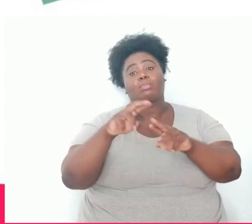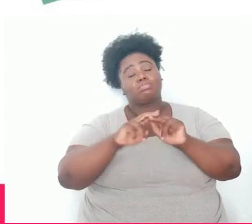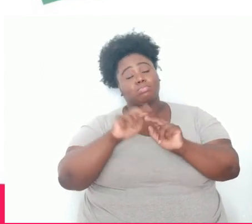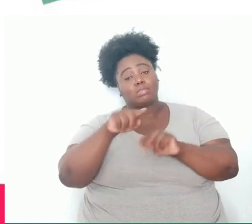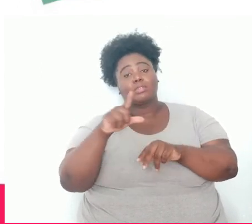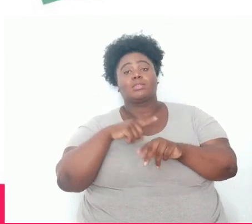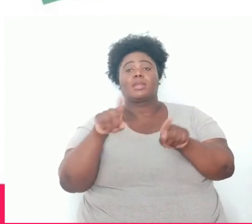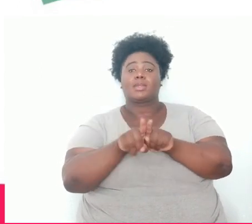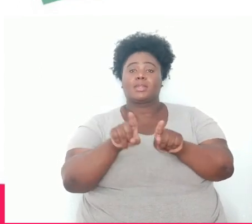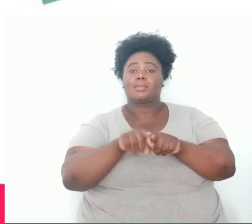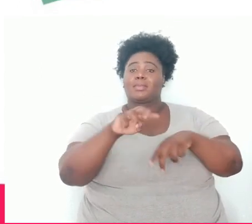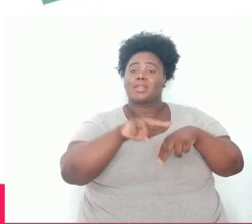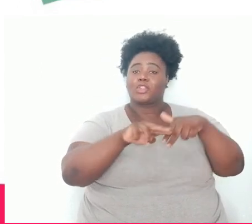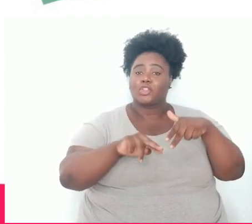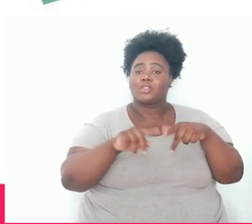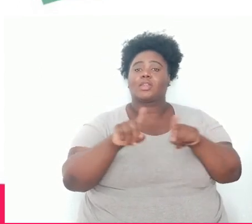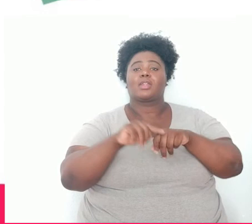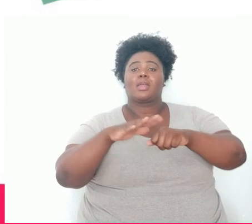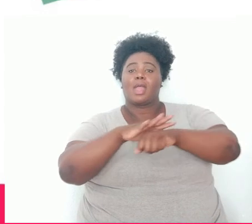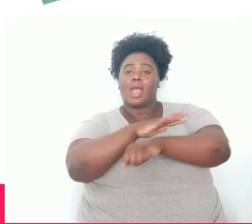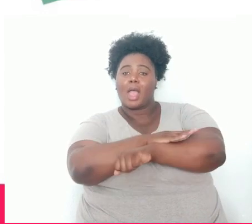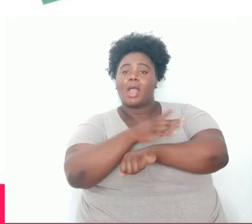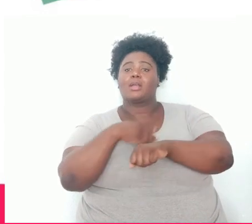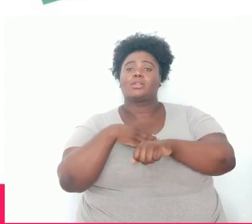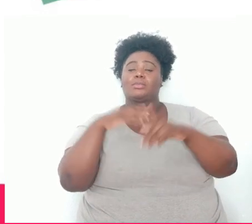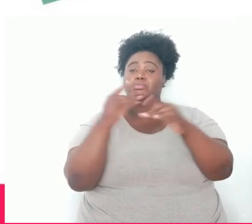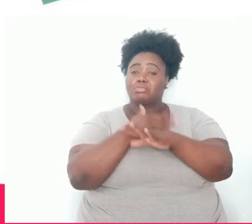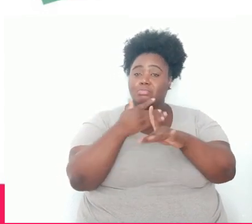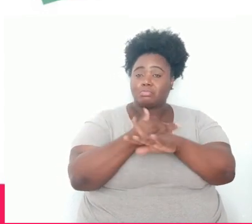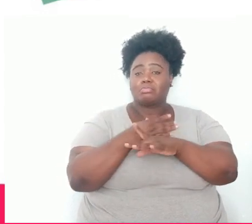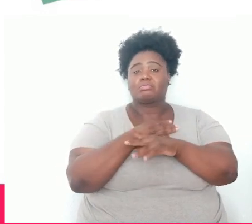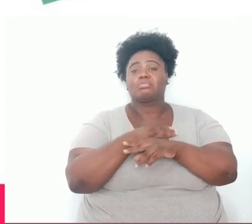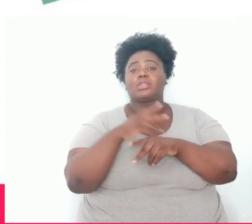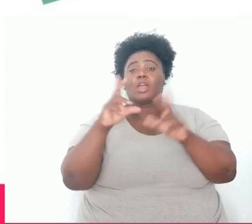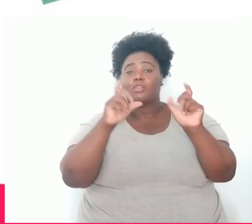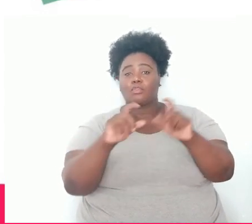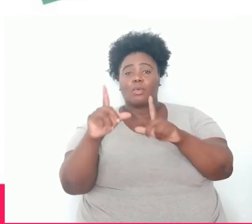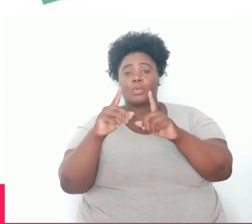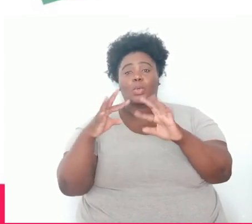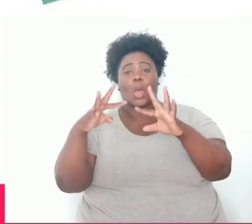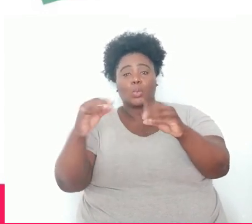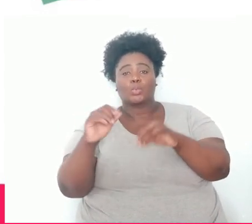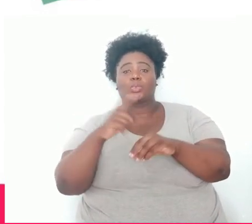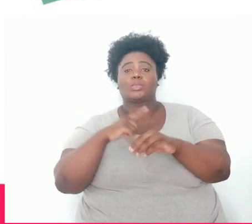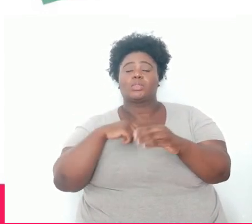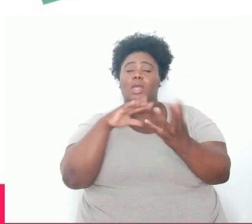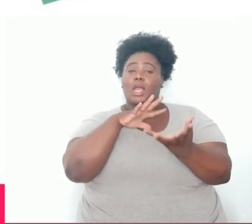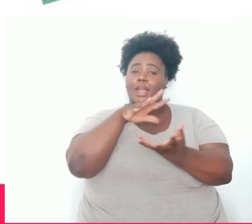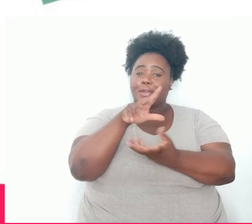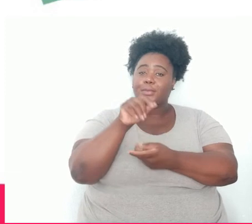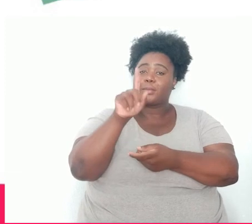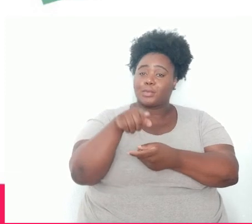por isso inclui também questões sobre gênero, questões sobre raça, questões sobre urbanismo, questões sobre fotografia, tudo que existe